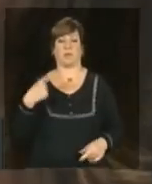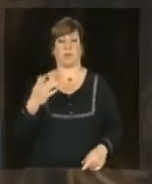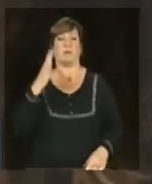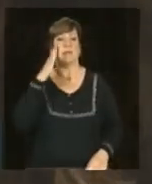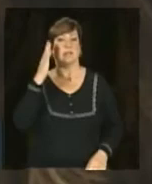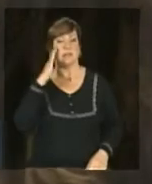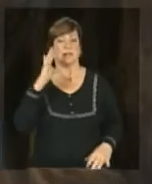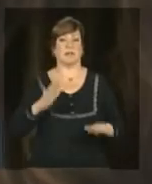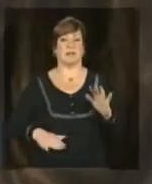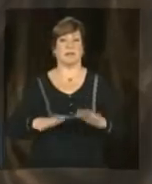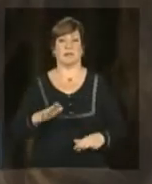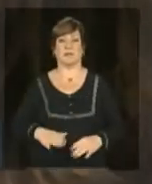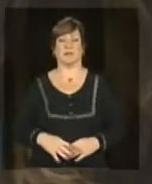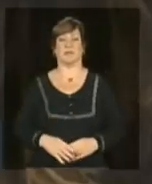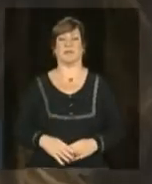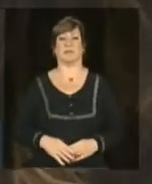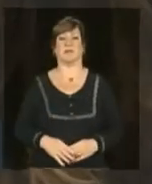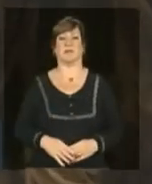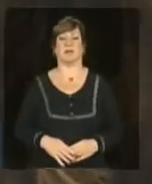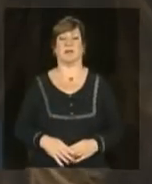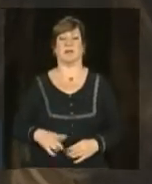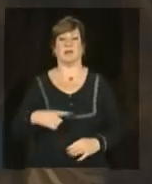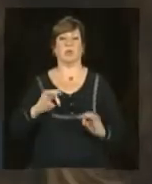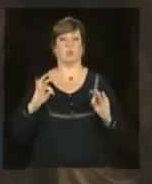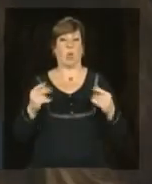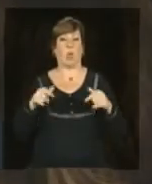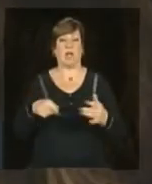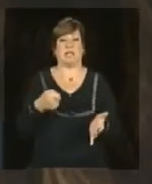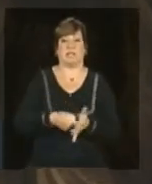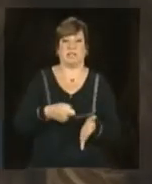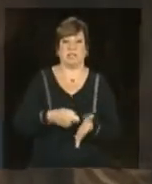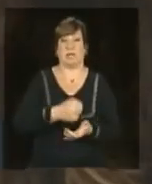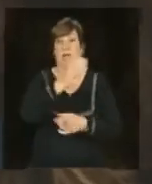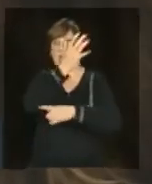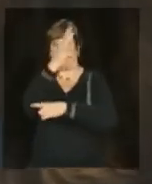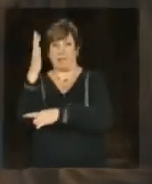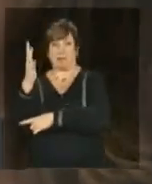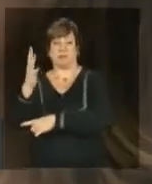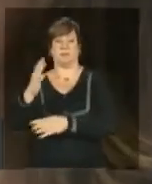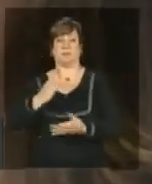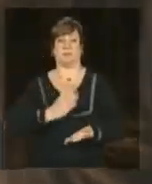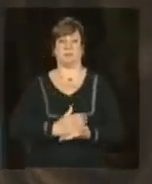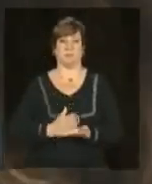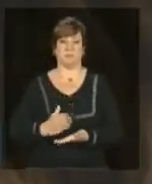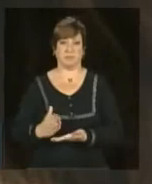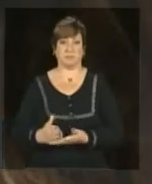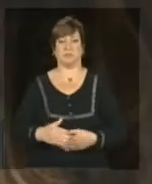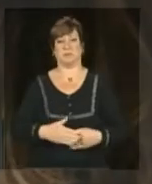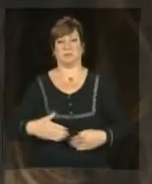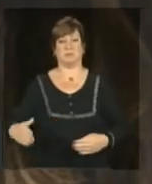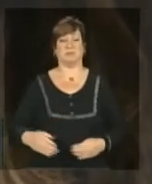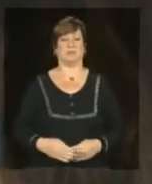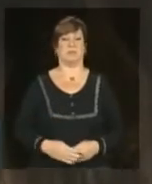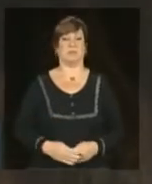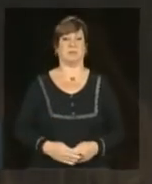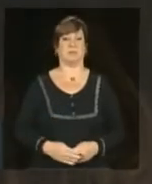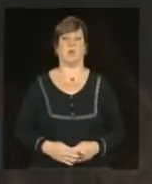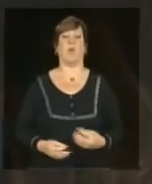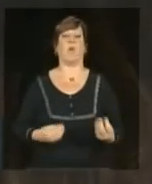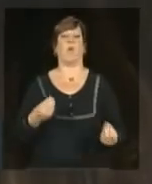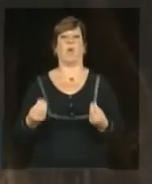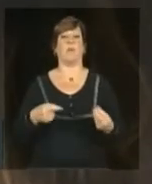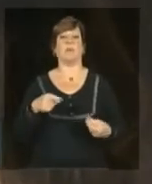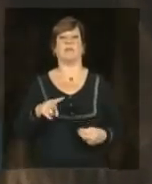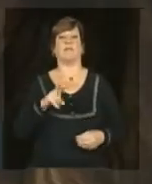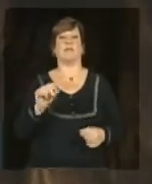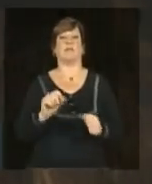sabemos, com o Macondo, enfim, toda essa exigência ambiental que vem por aí. Como isso vai